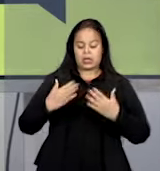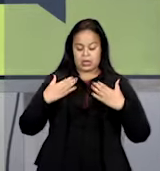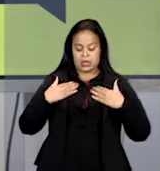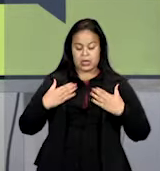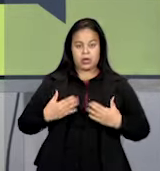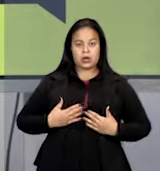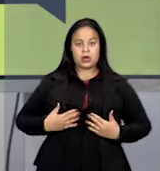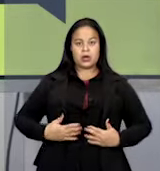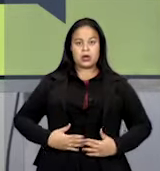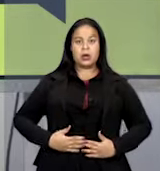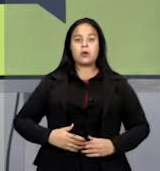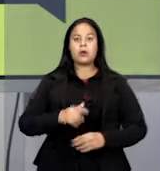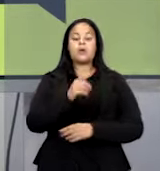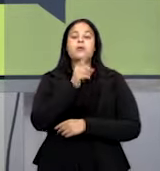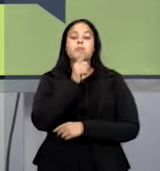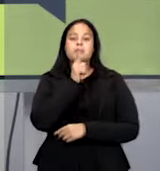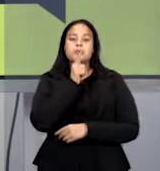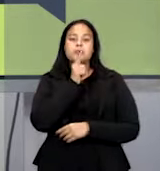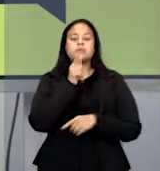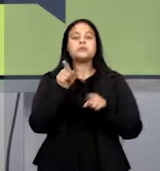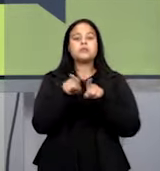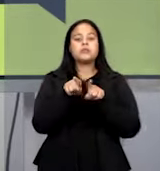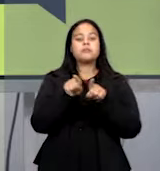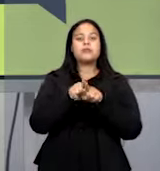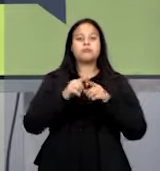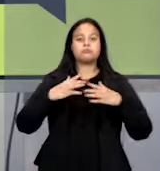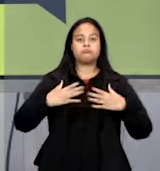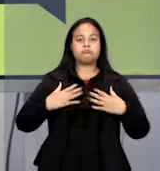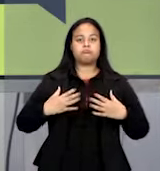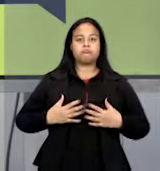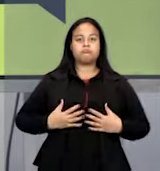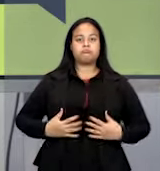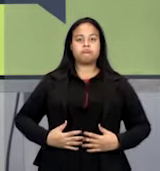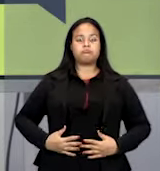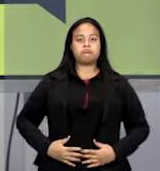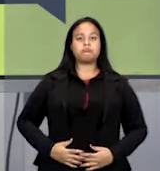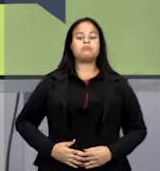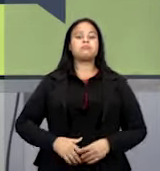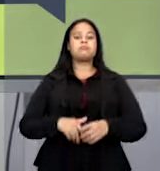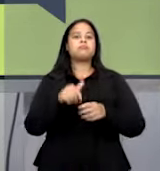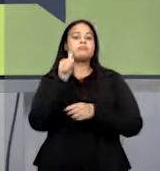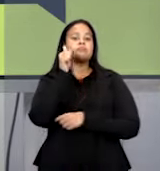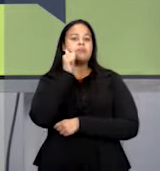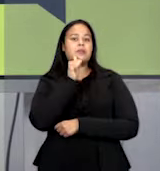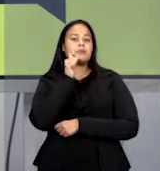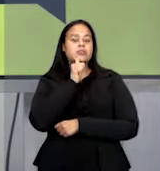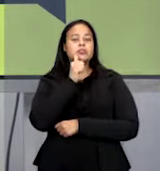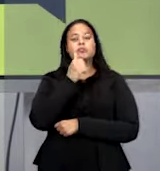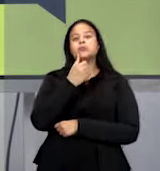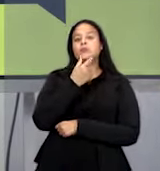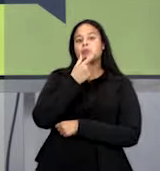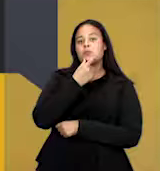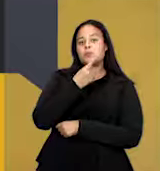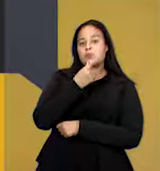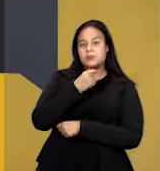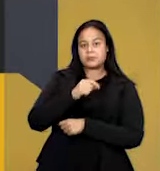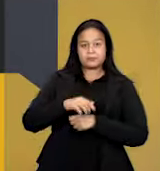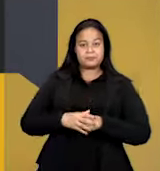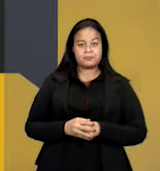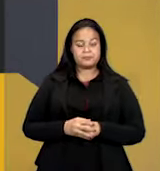e feminino na aula 8. Na nossa 9ª aula, nós vamos falar de adolescência